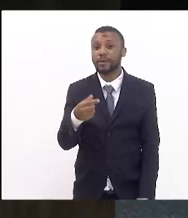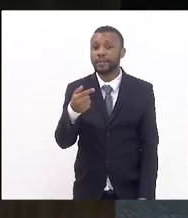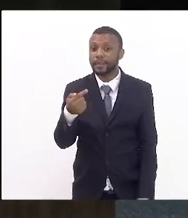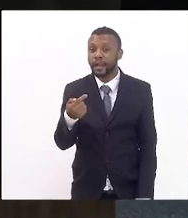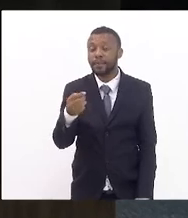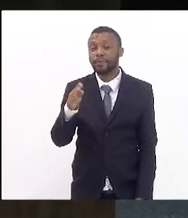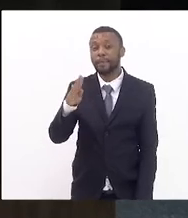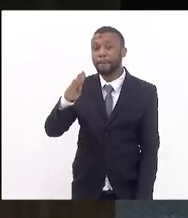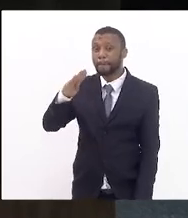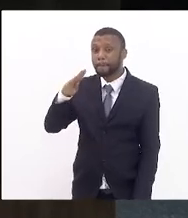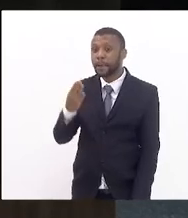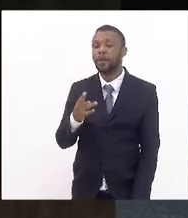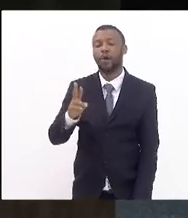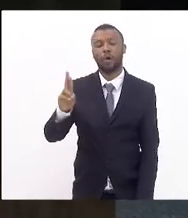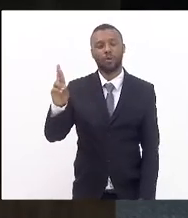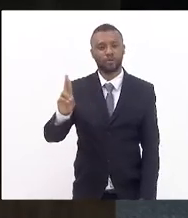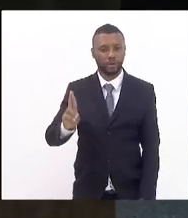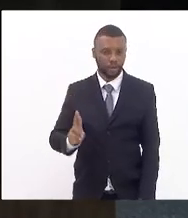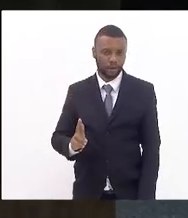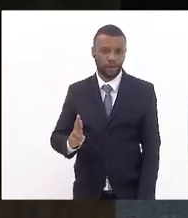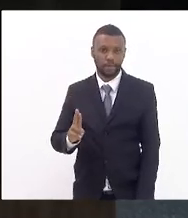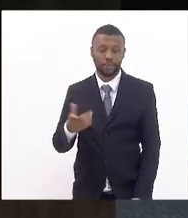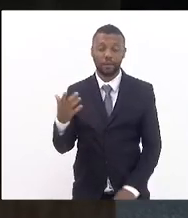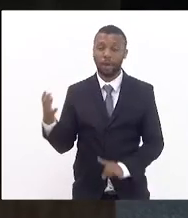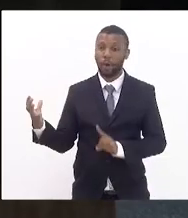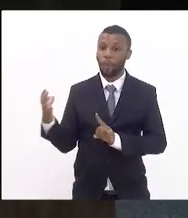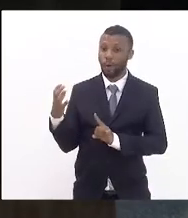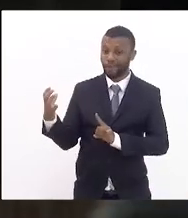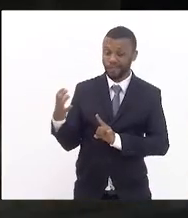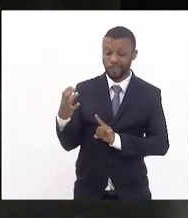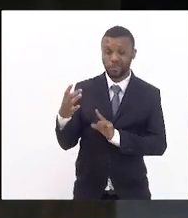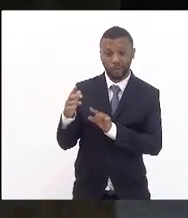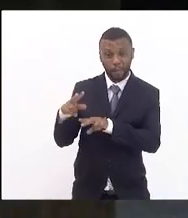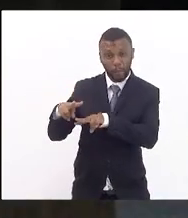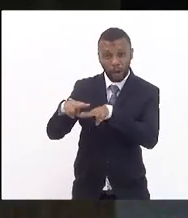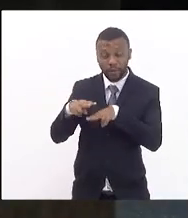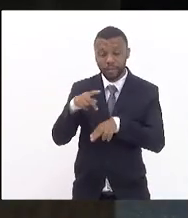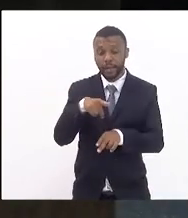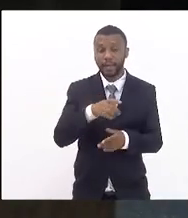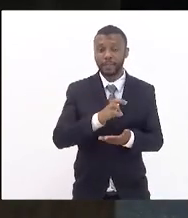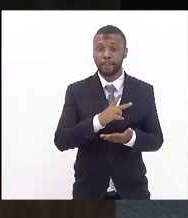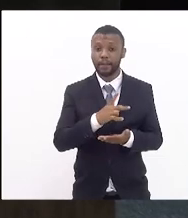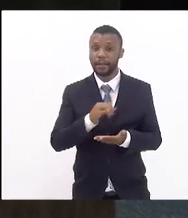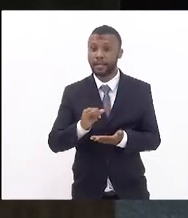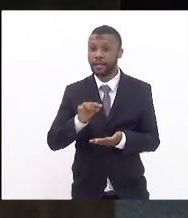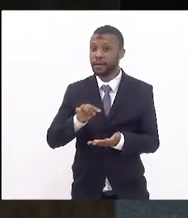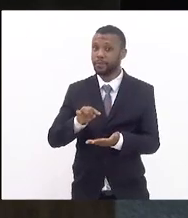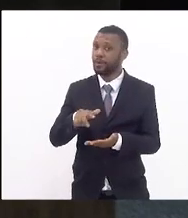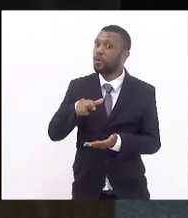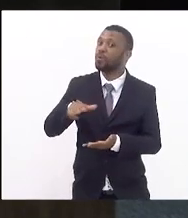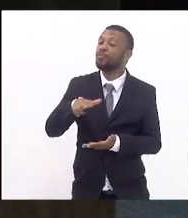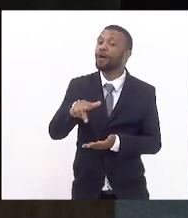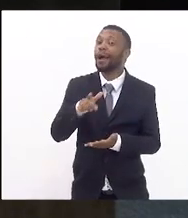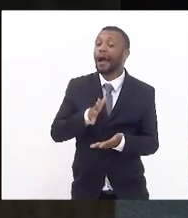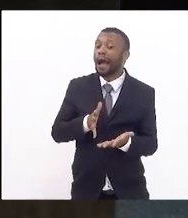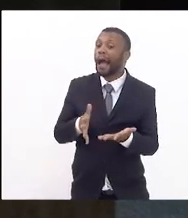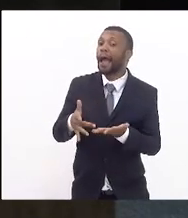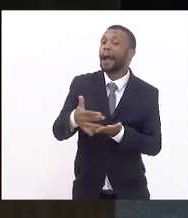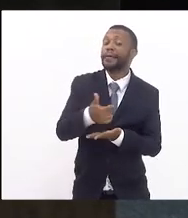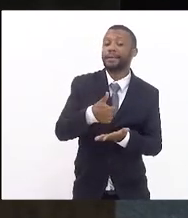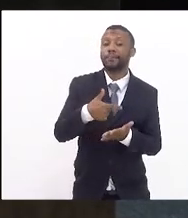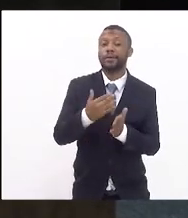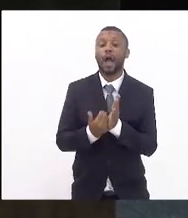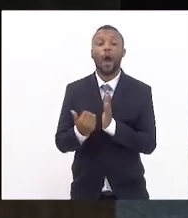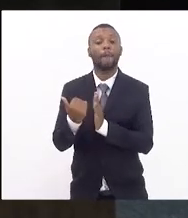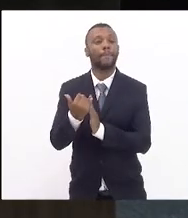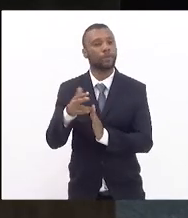reais. O efeito CPI, não foi a arrecadação, não, foi o efeito CPI.